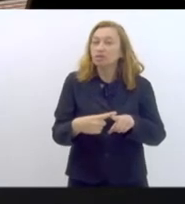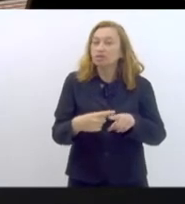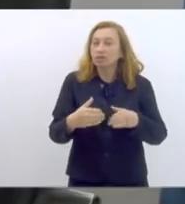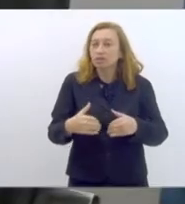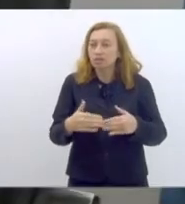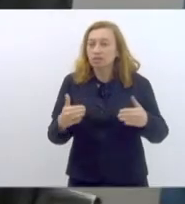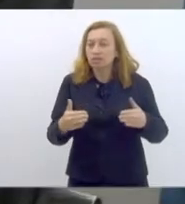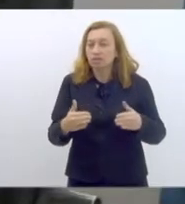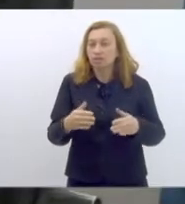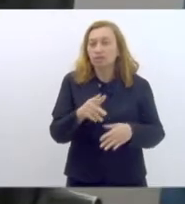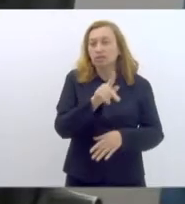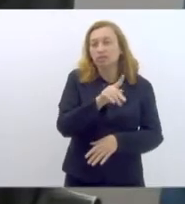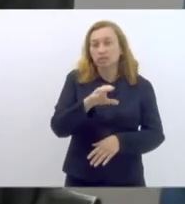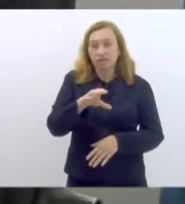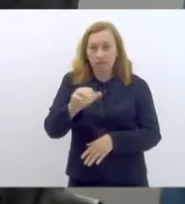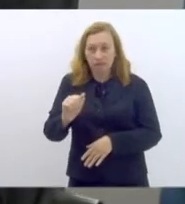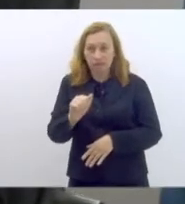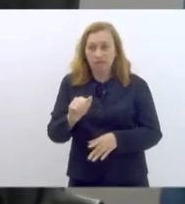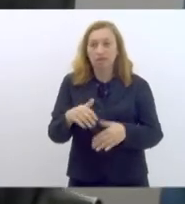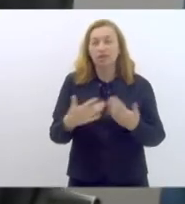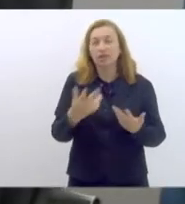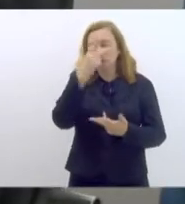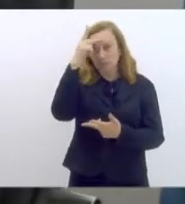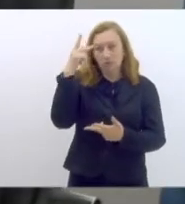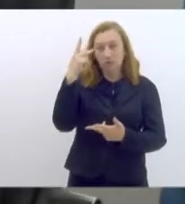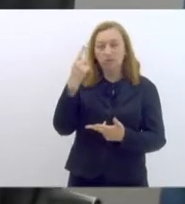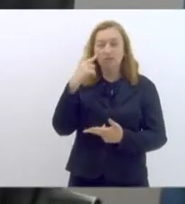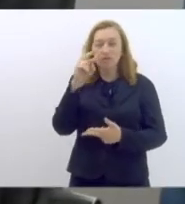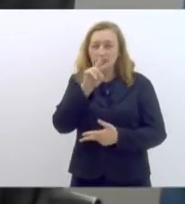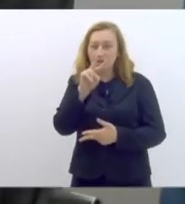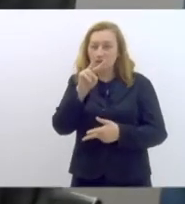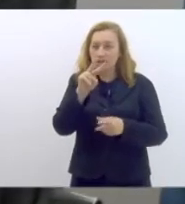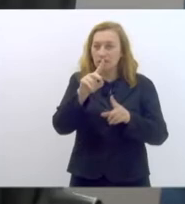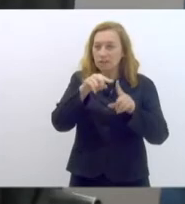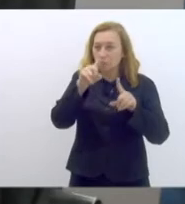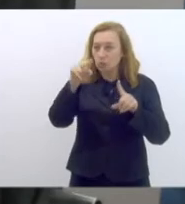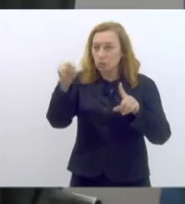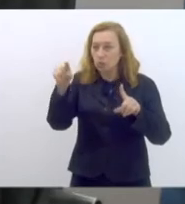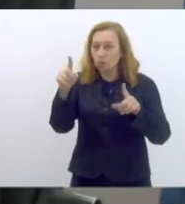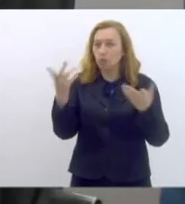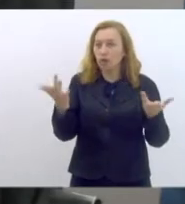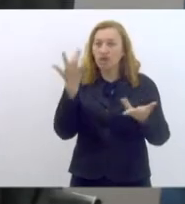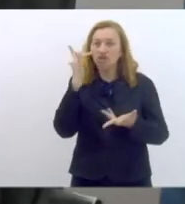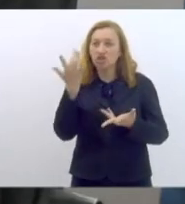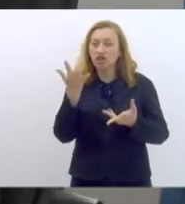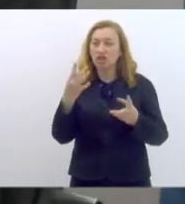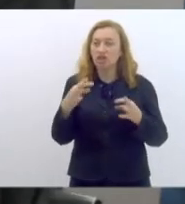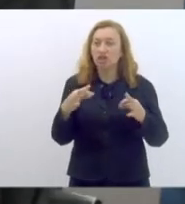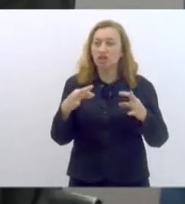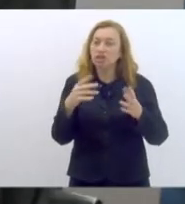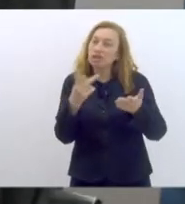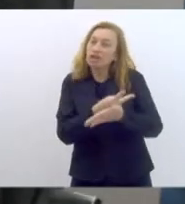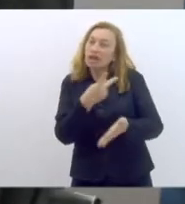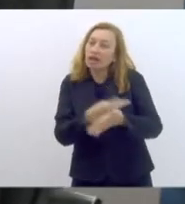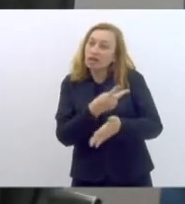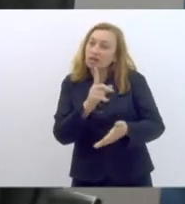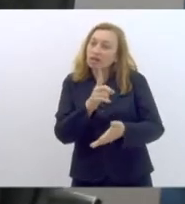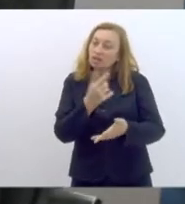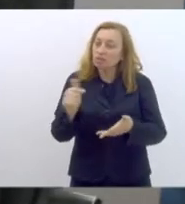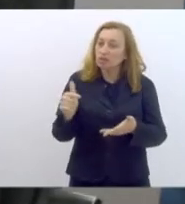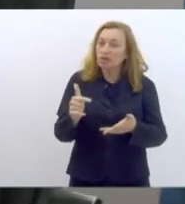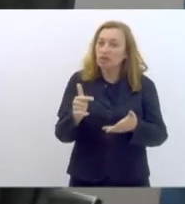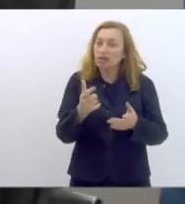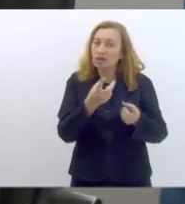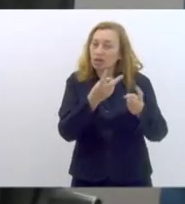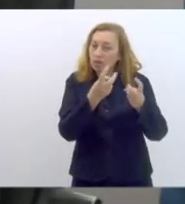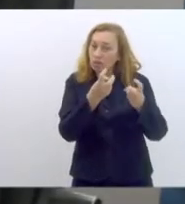taxa Selic e o IPCA. Senão as pessoas pegam esse gráfico solto, vai achar que está errado sem essa observaçãozinha de